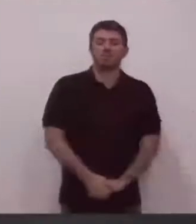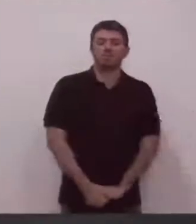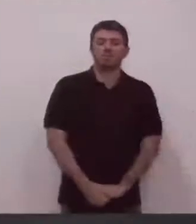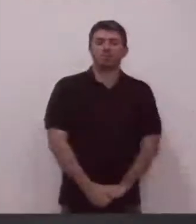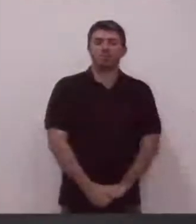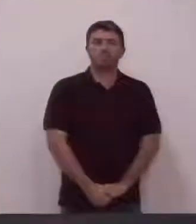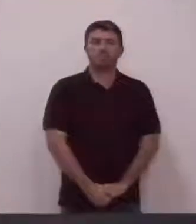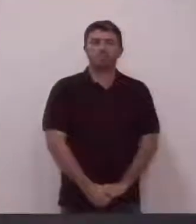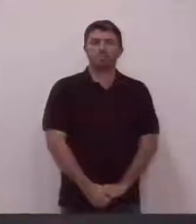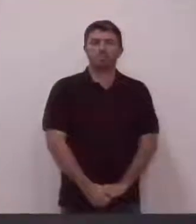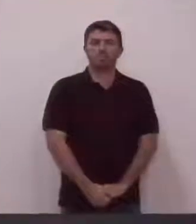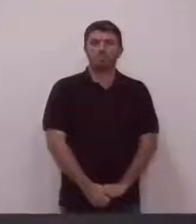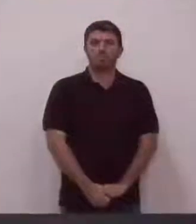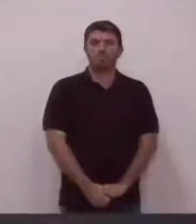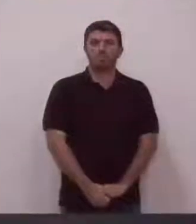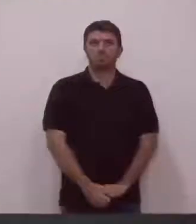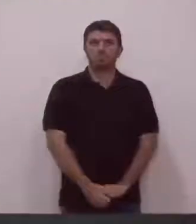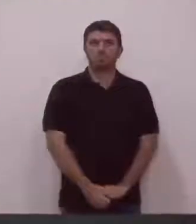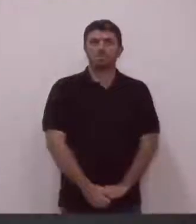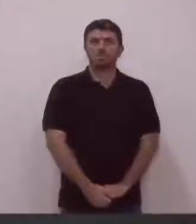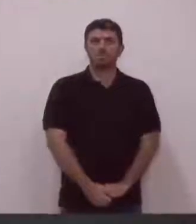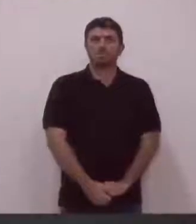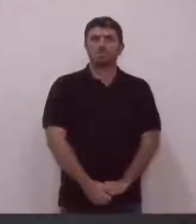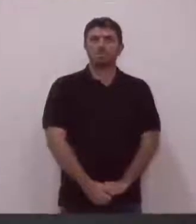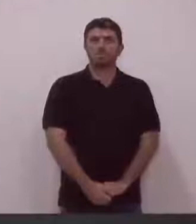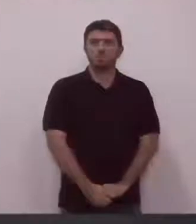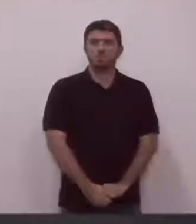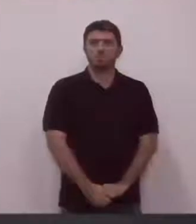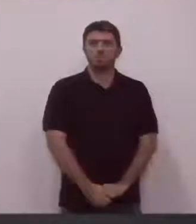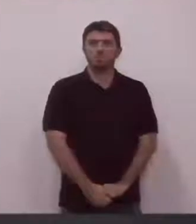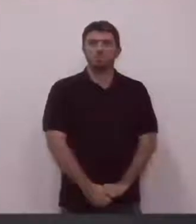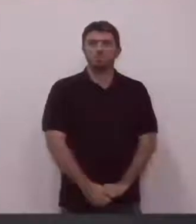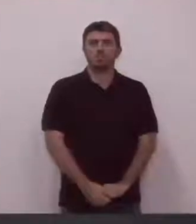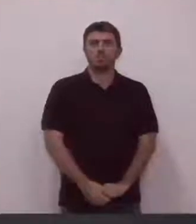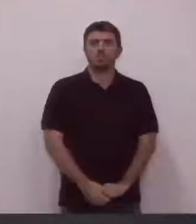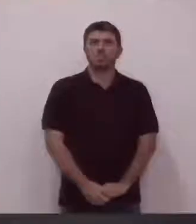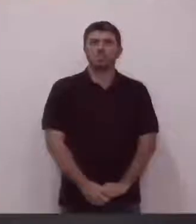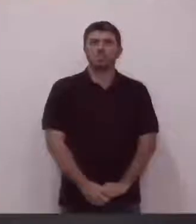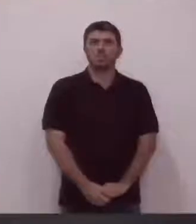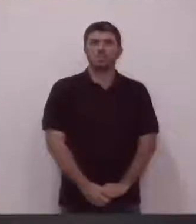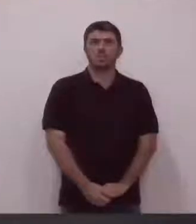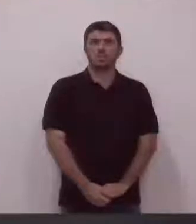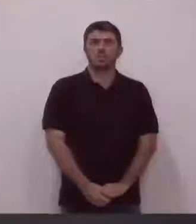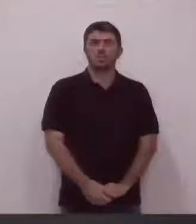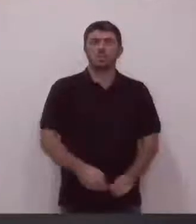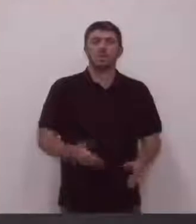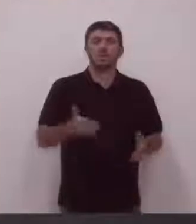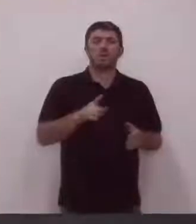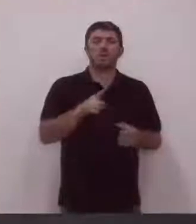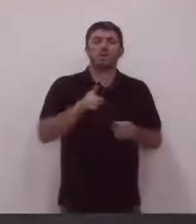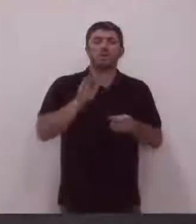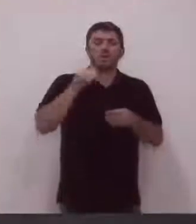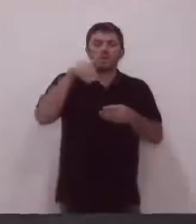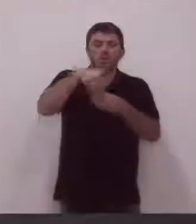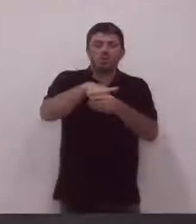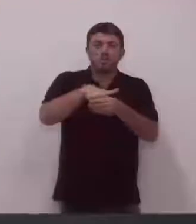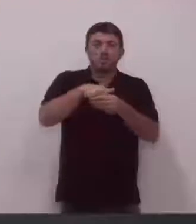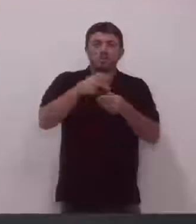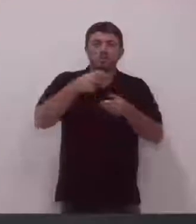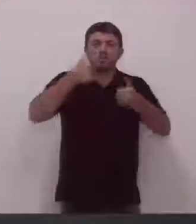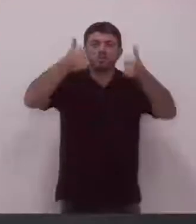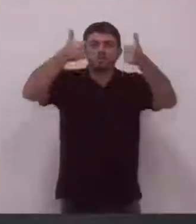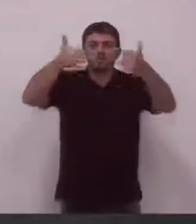Presidente, quero justificar o voto. A justificativa do voto é permitido. Está